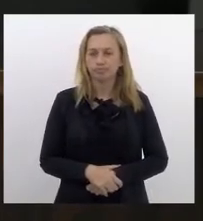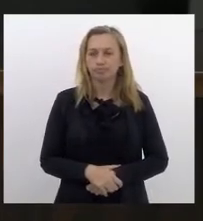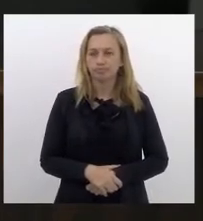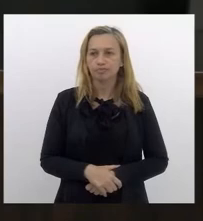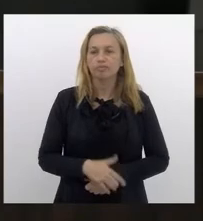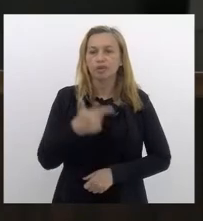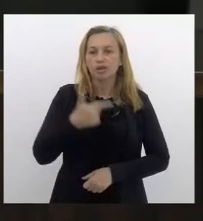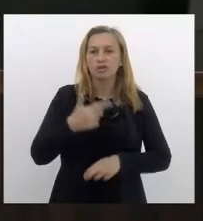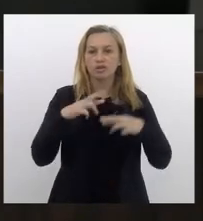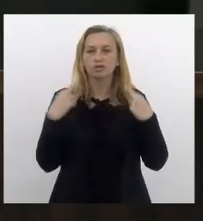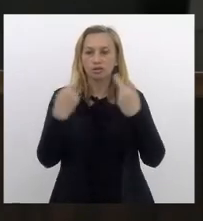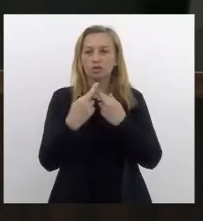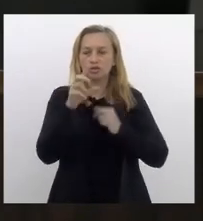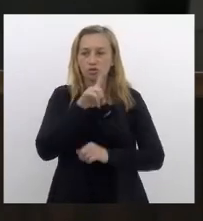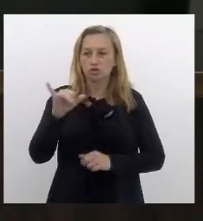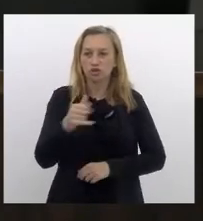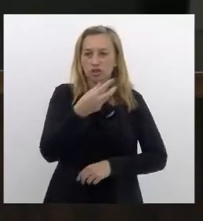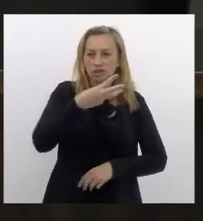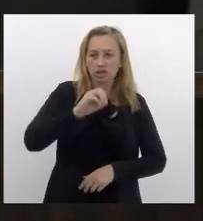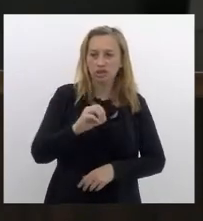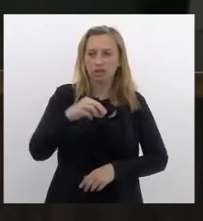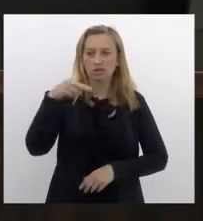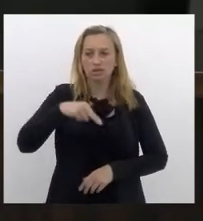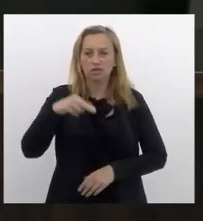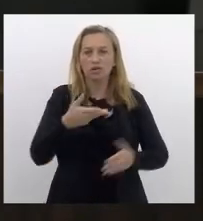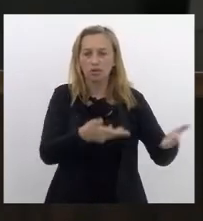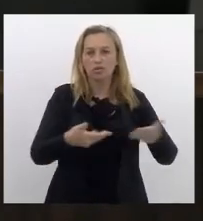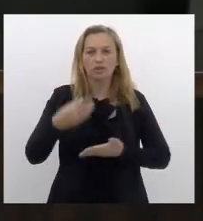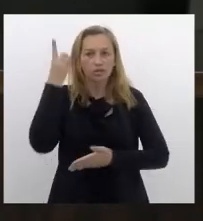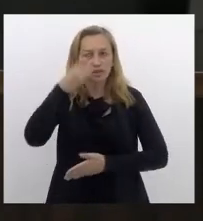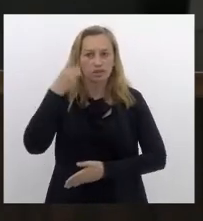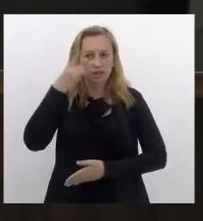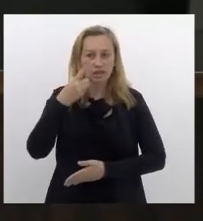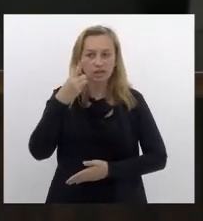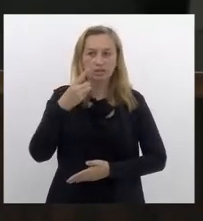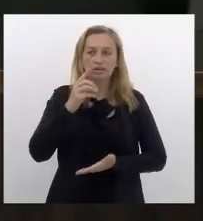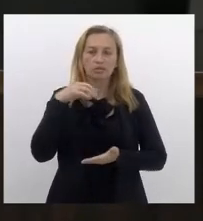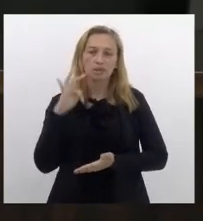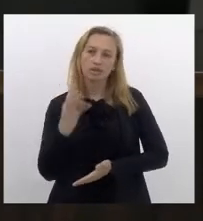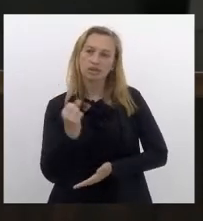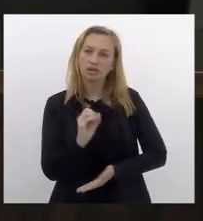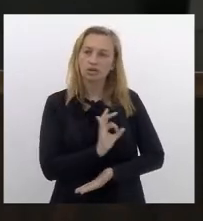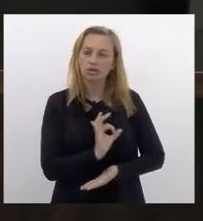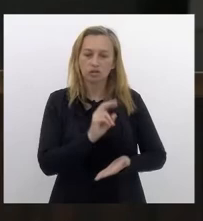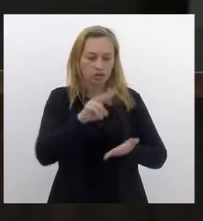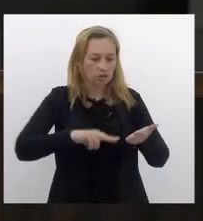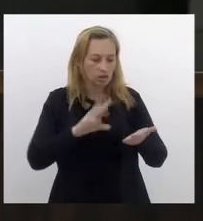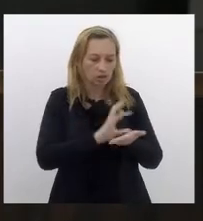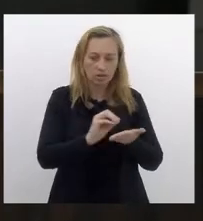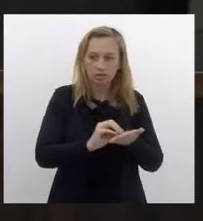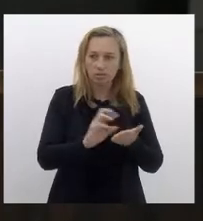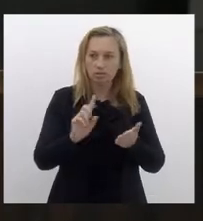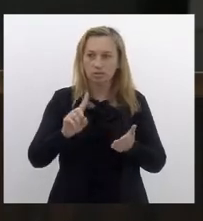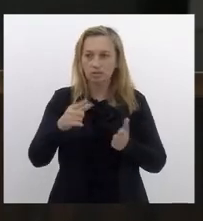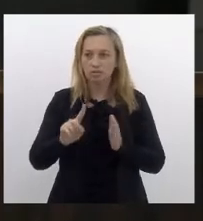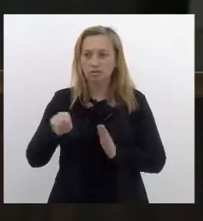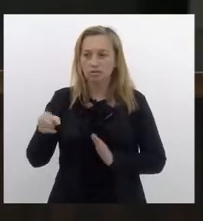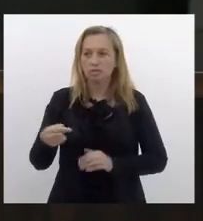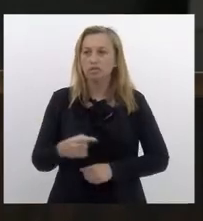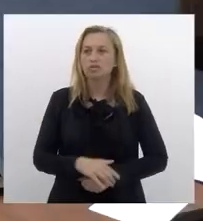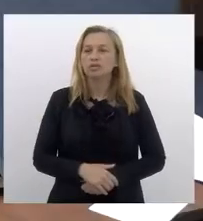a segunda sessão extraordinária do dia 30 de novembro. A presidência convida a deputada Marta Rocha a fazer a leitura da ata da sessão anterior.